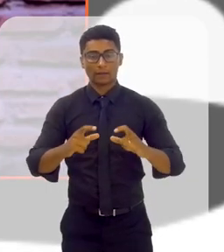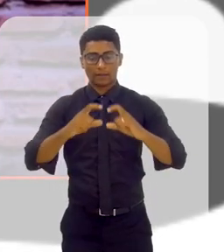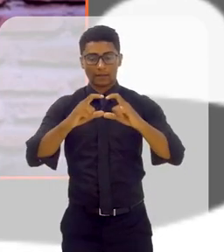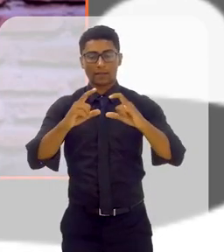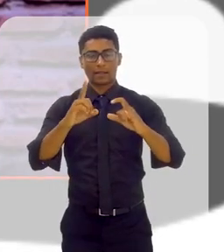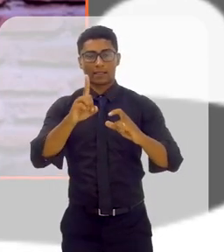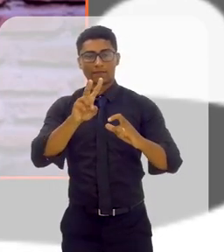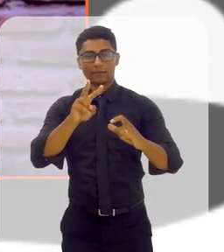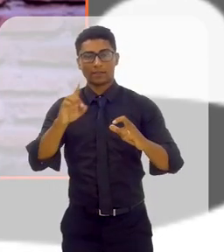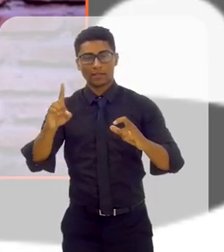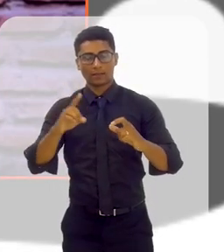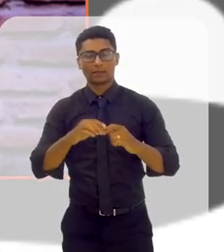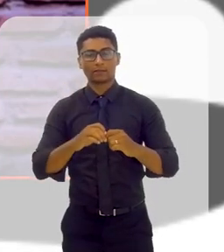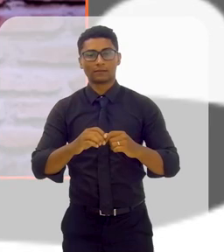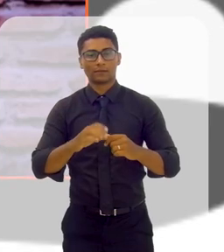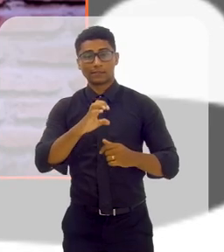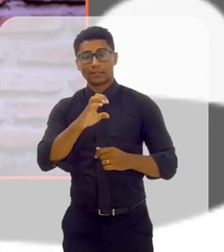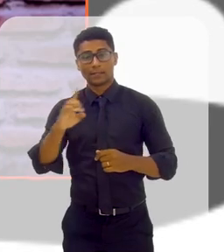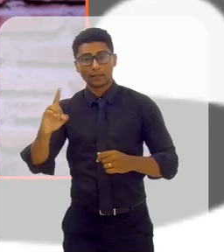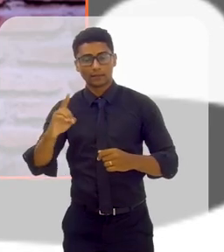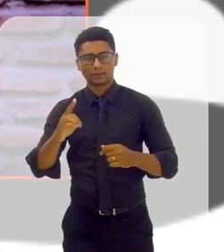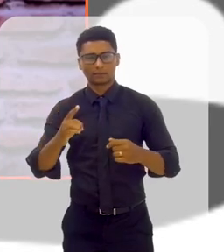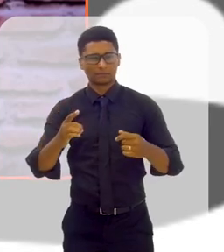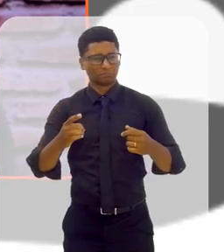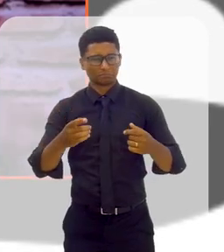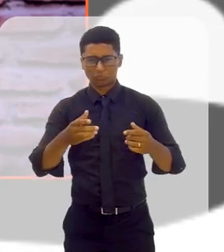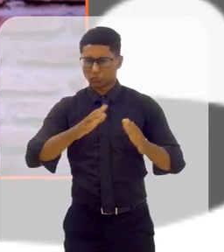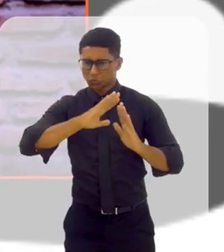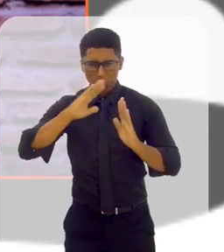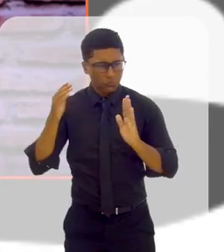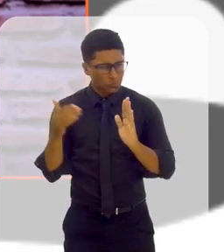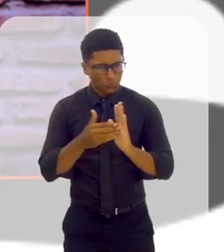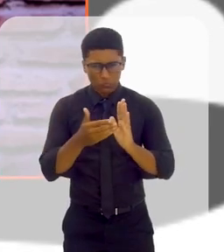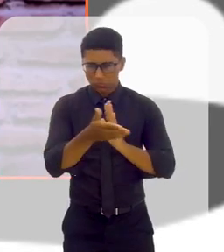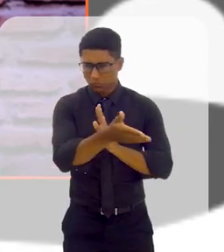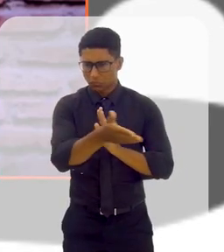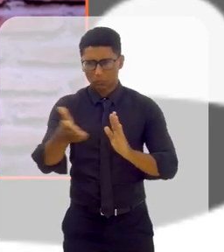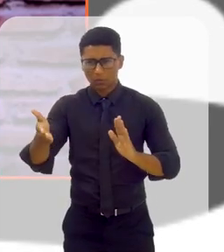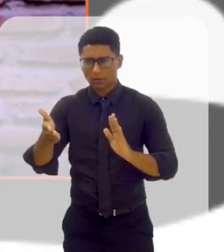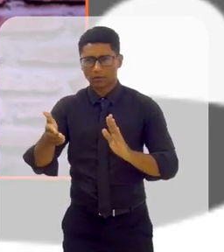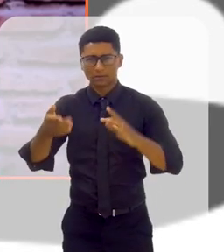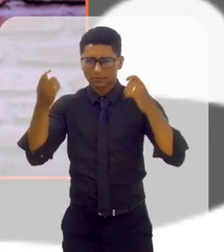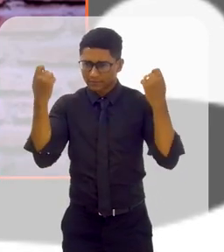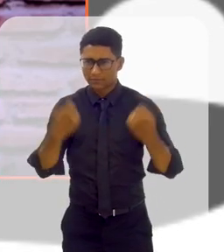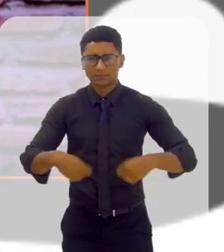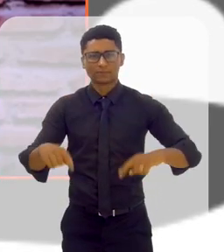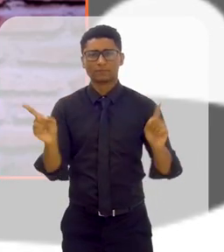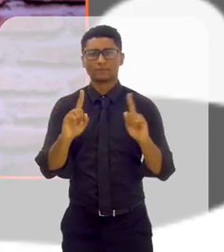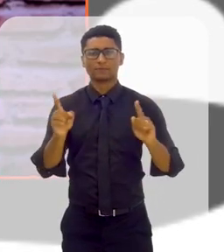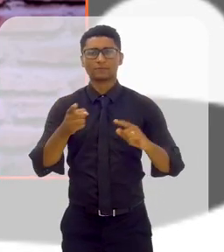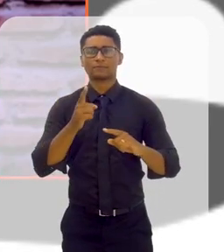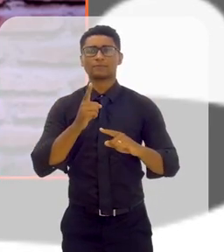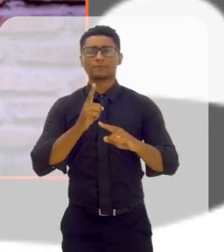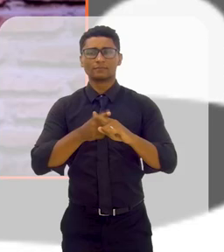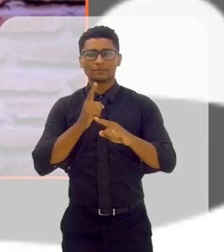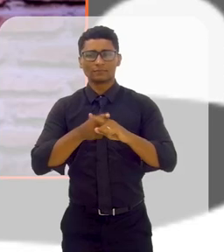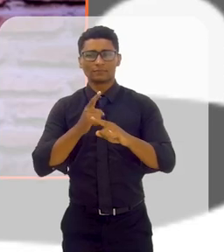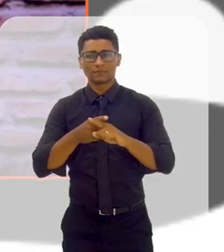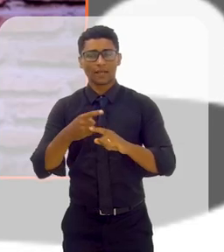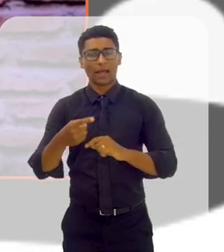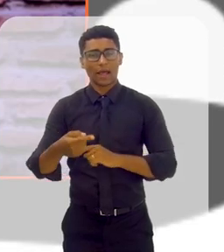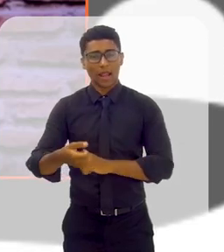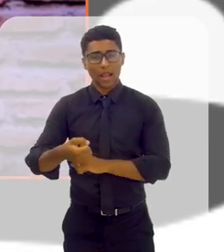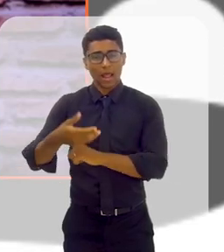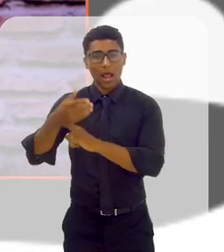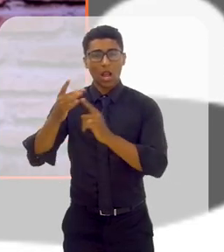mídias CDs todos esses equipamentos deixaram de ser existentes houve uma obsolescência